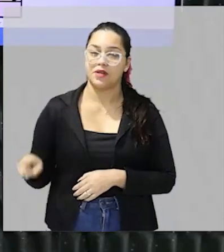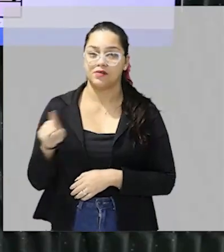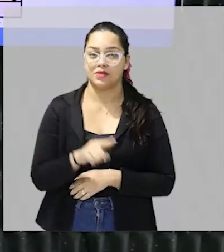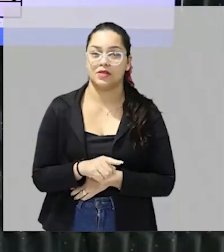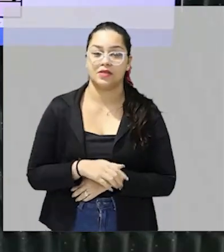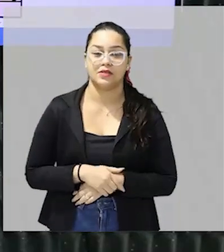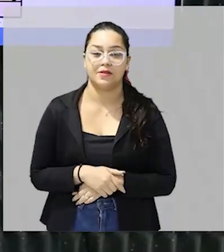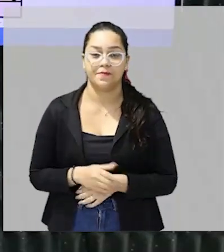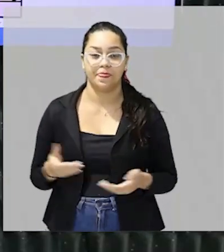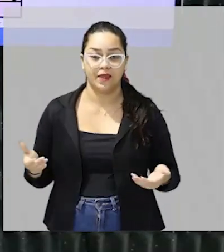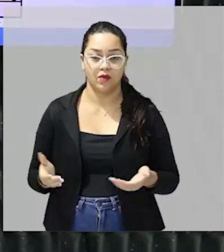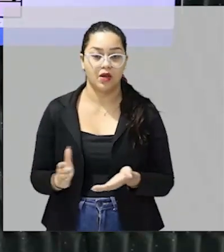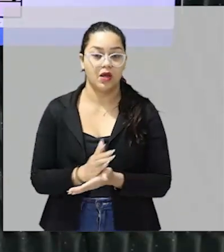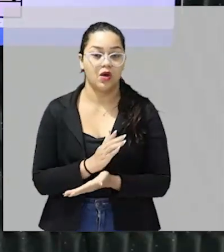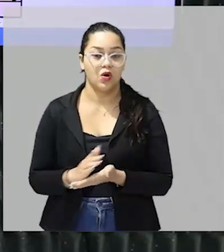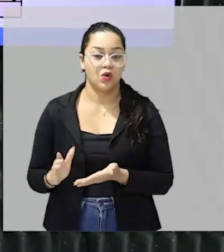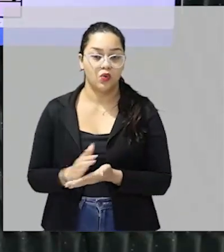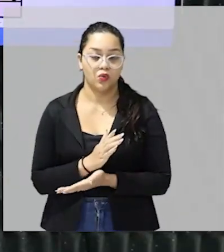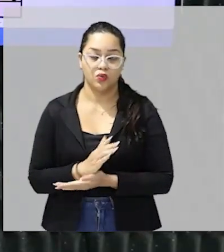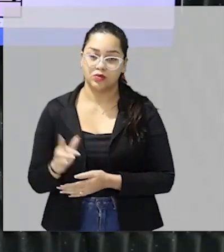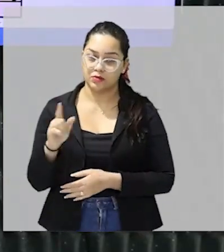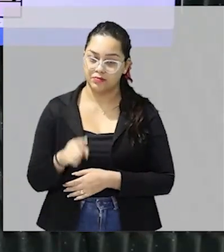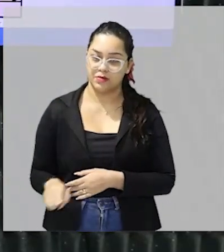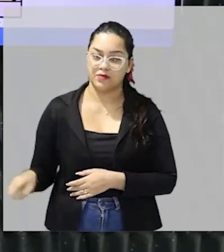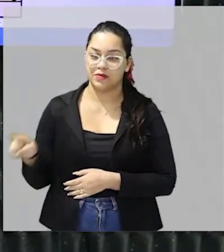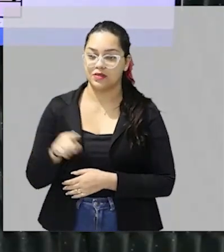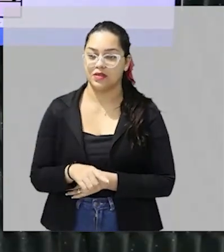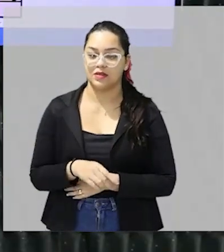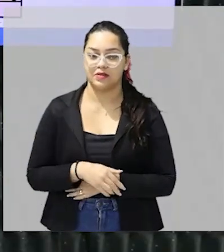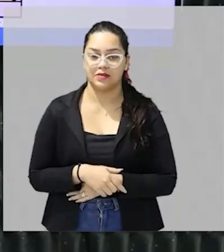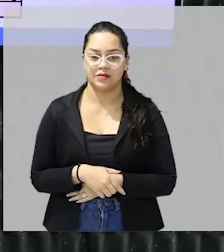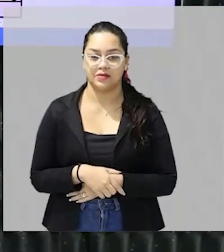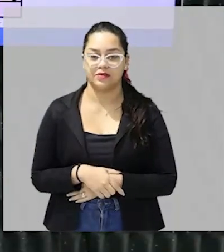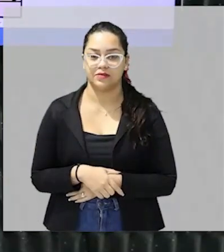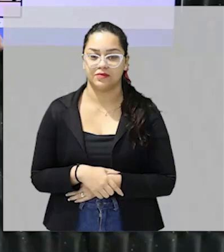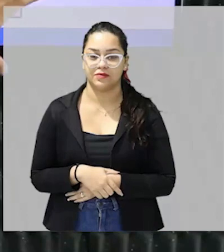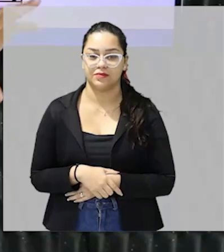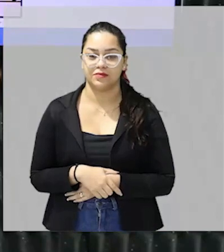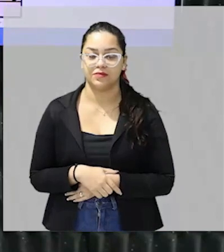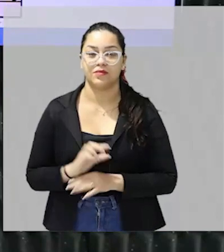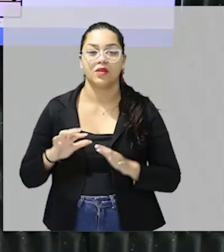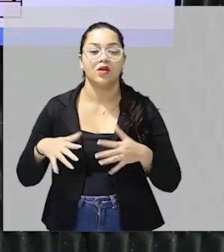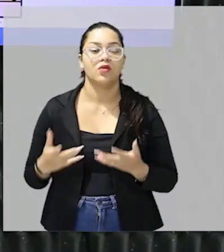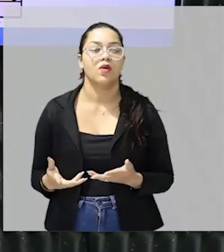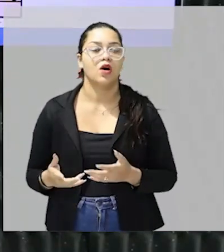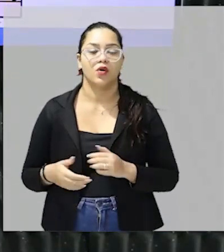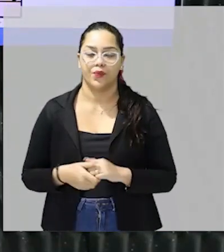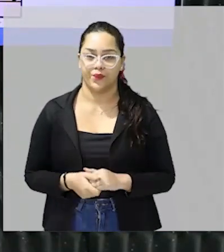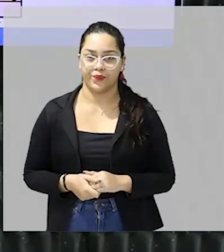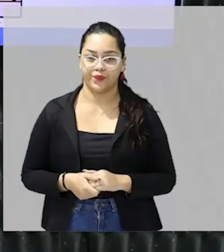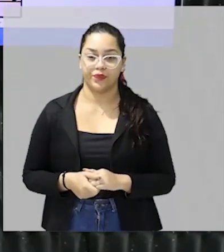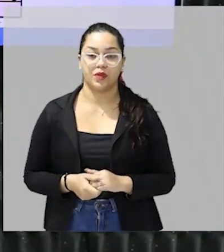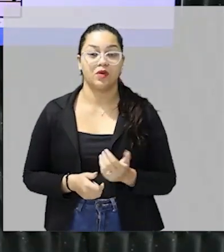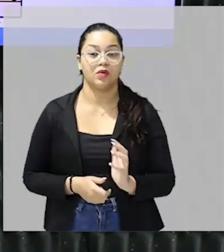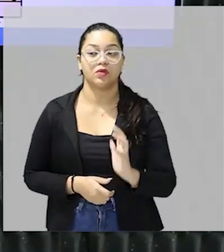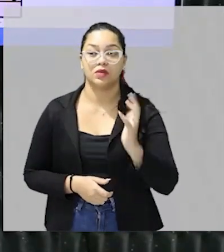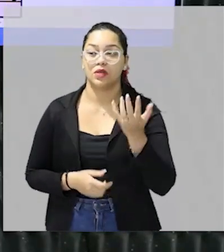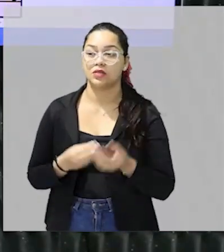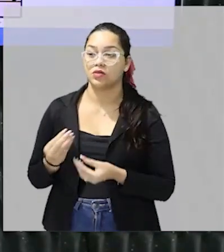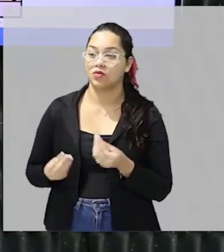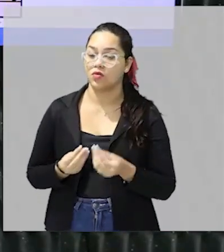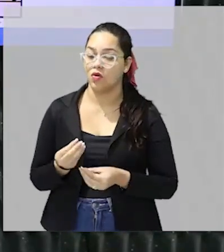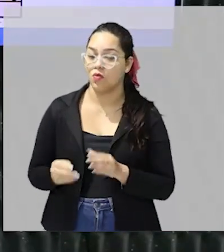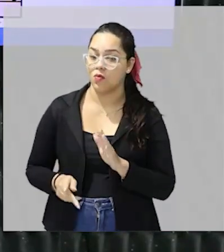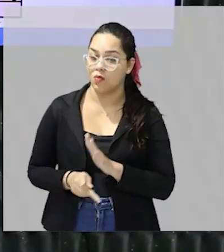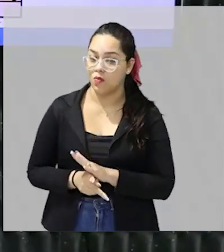E eu vou trazer aqui alguns princípios para vocês. Mas o que é o princípio do treinamento esportivo? Funcionam como norteadores